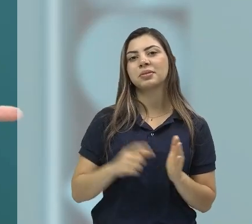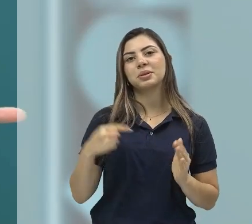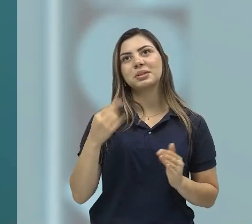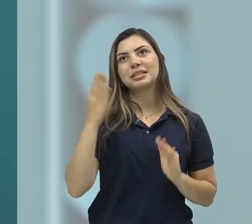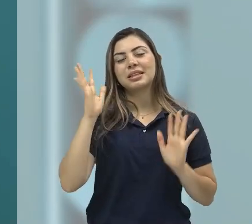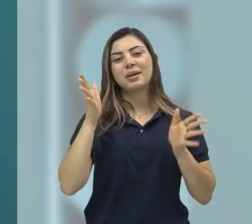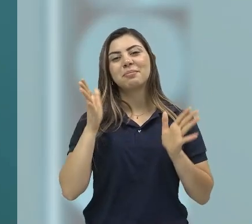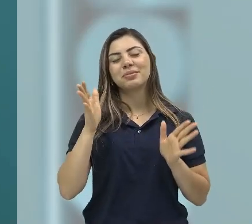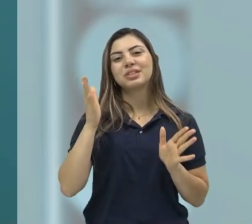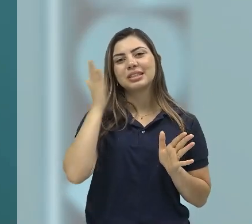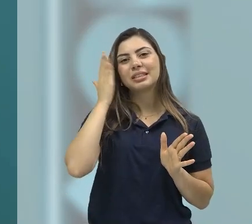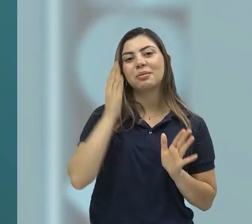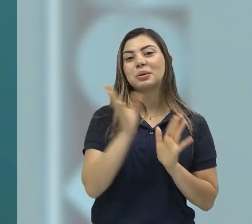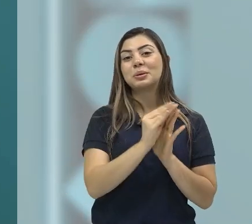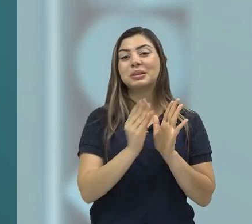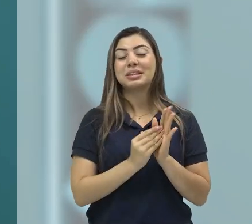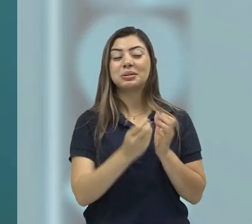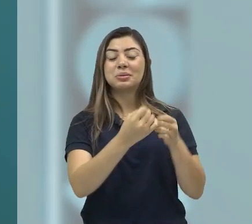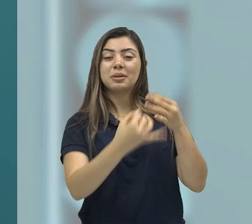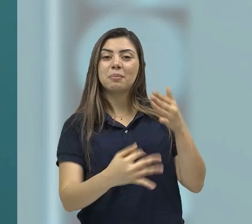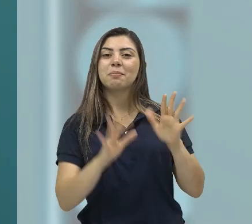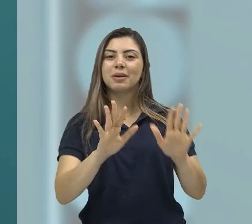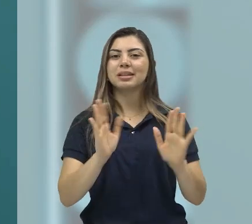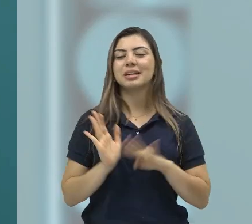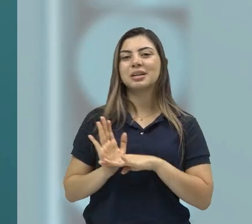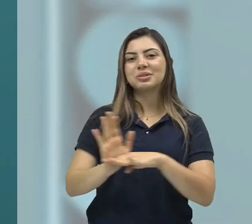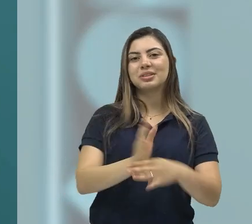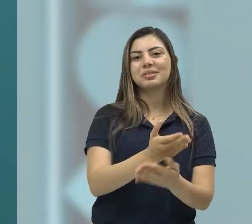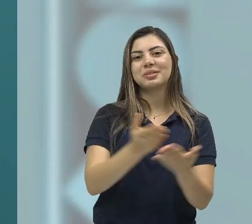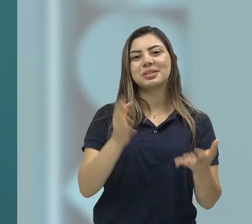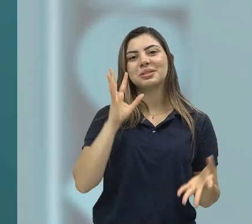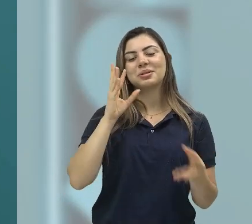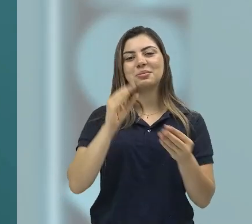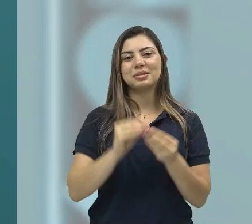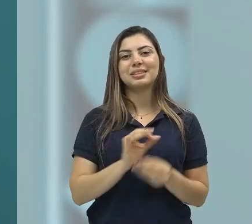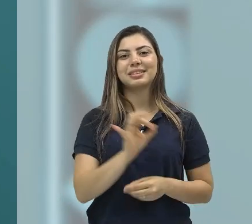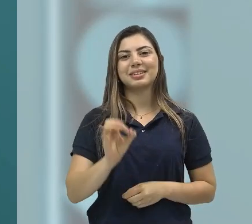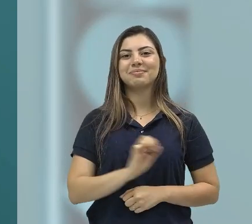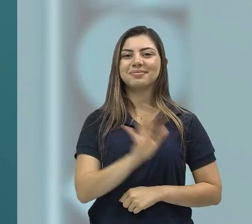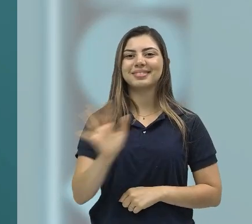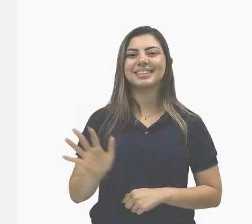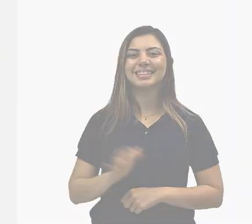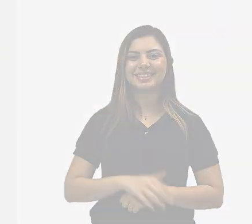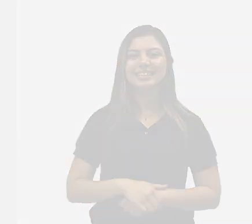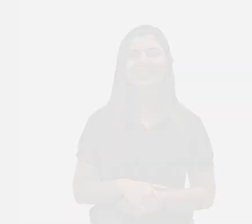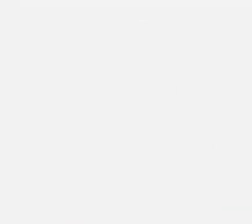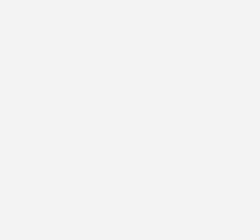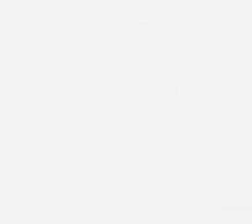informação, eu espero que eu tenha ajudado você de alguma forma a entender todas elas, e eu fico por aqui.